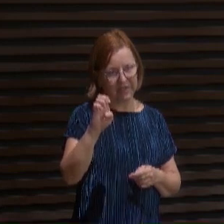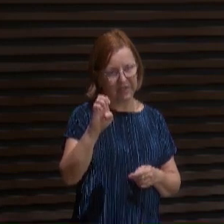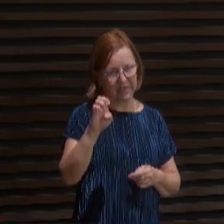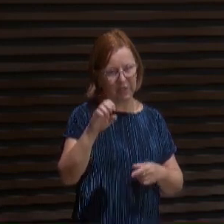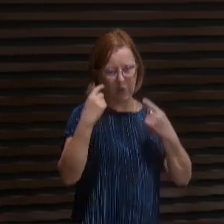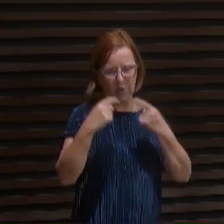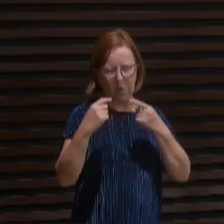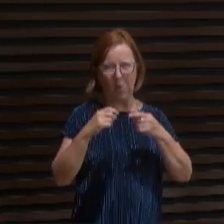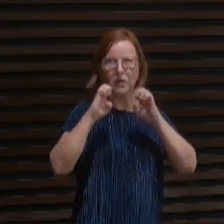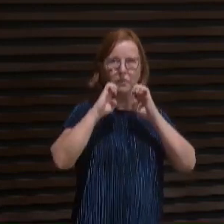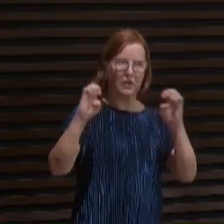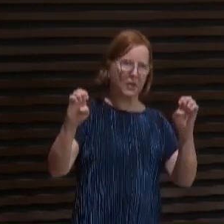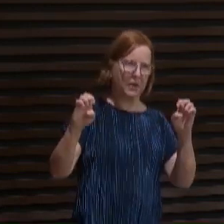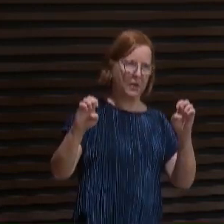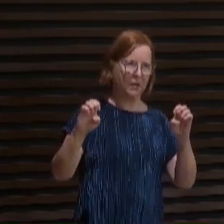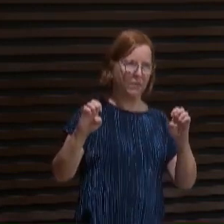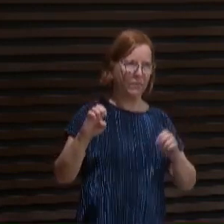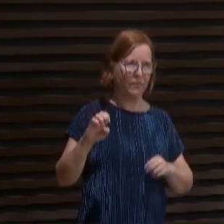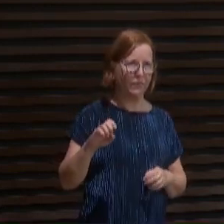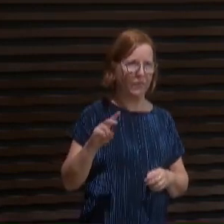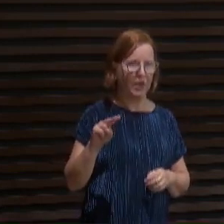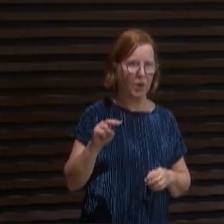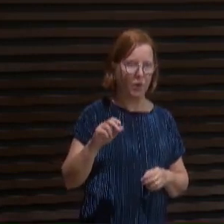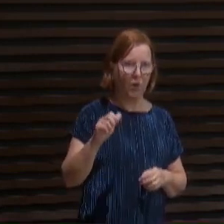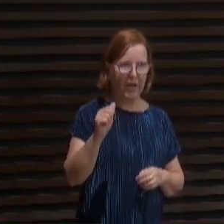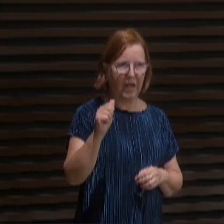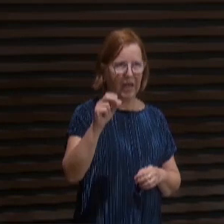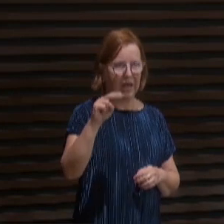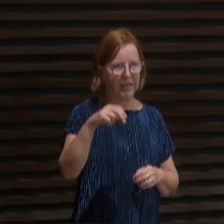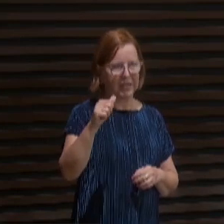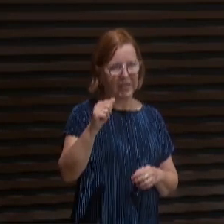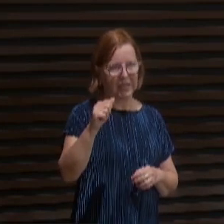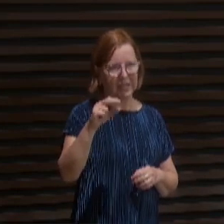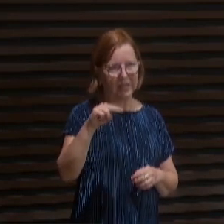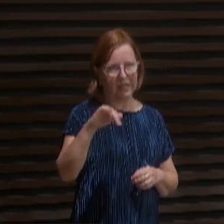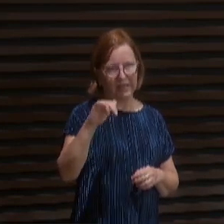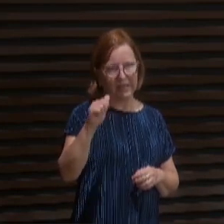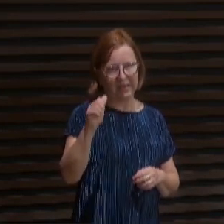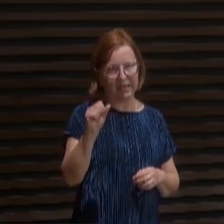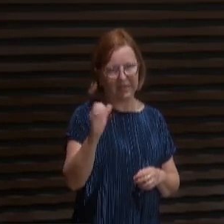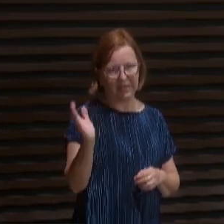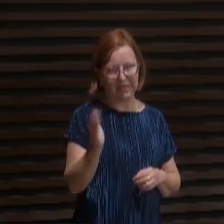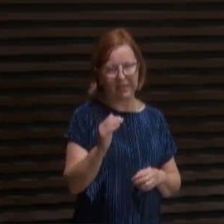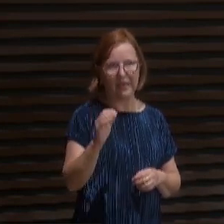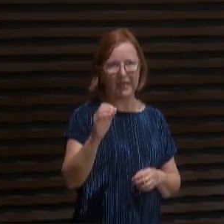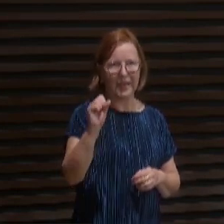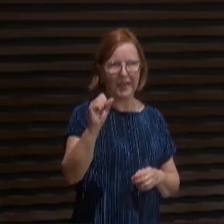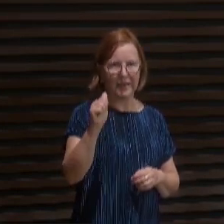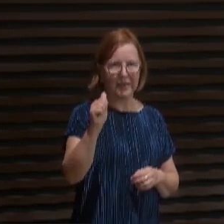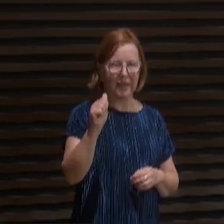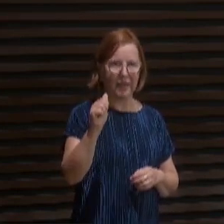E como aqueles que, como Ananias e Safira, mentem